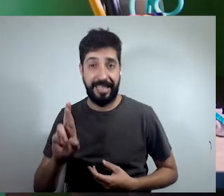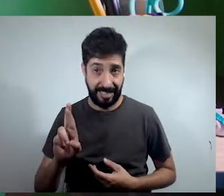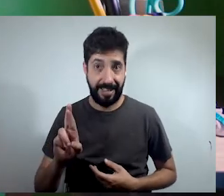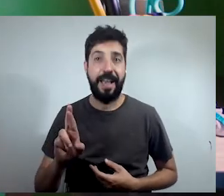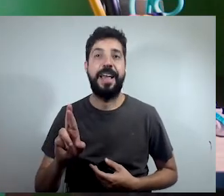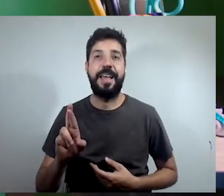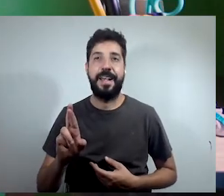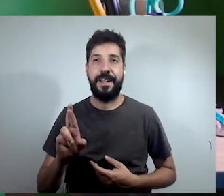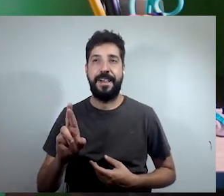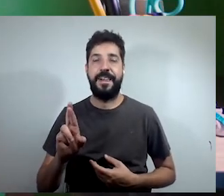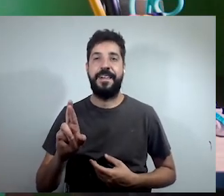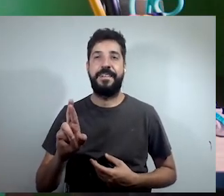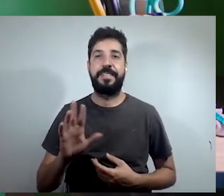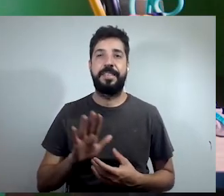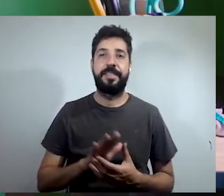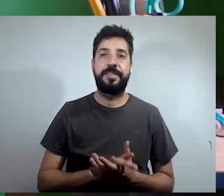laser.